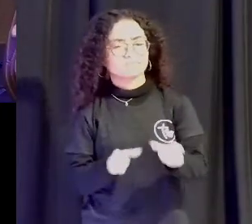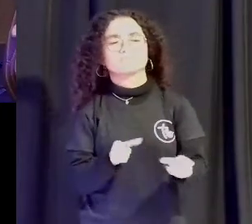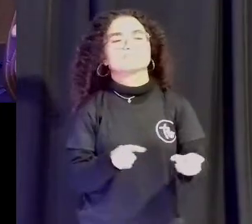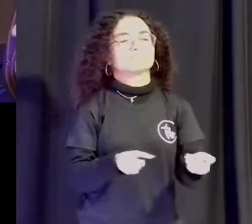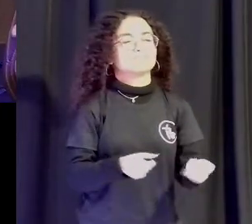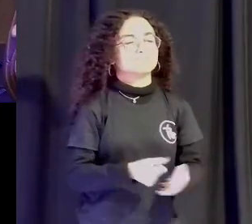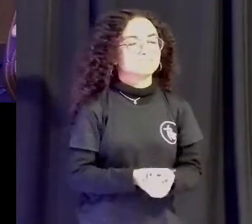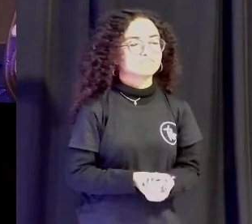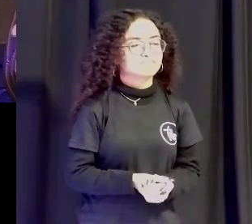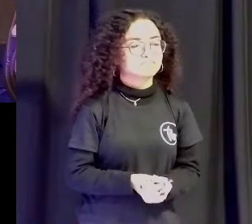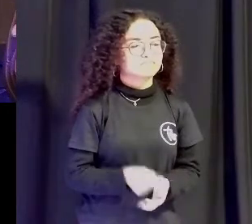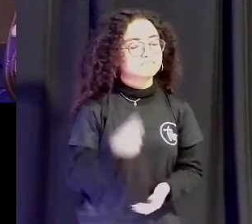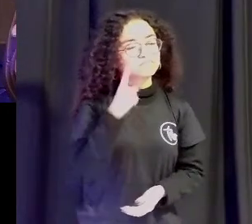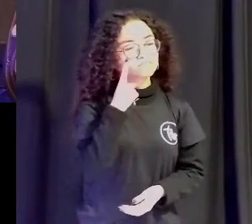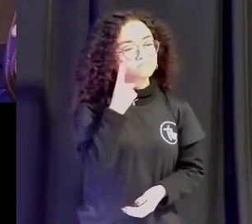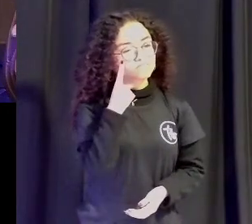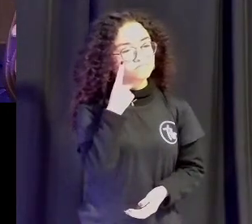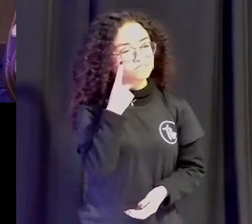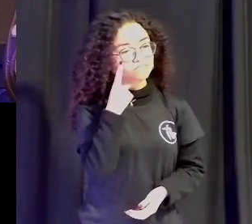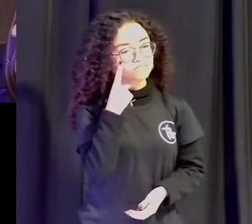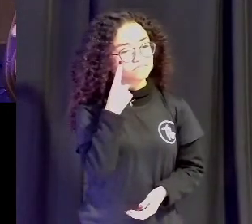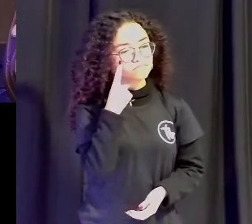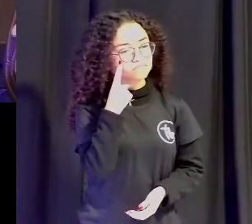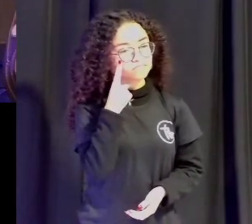aproximaram. Fato é